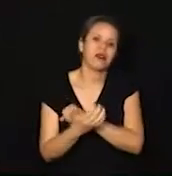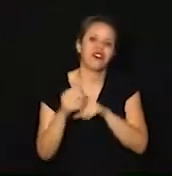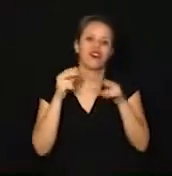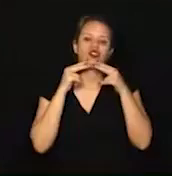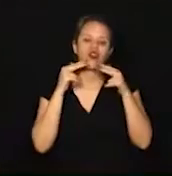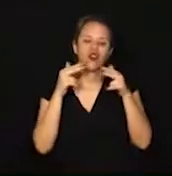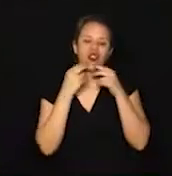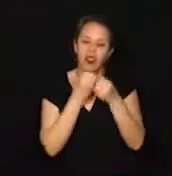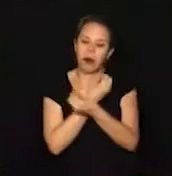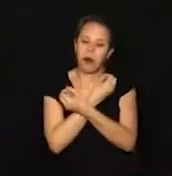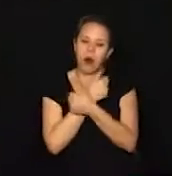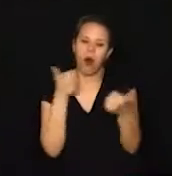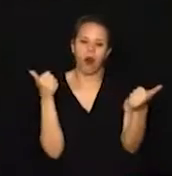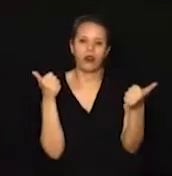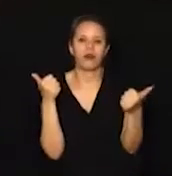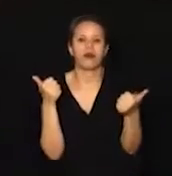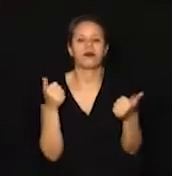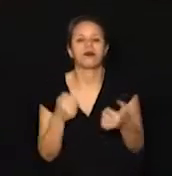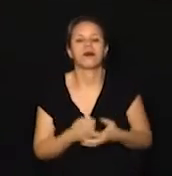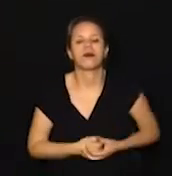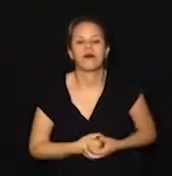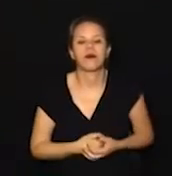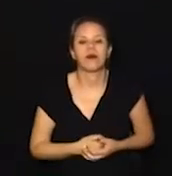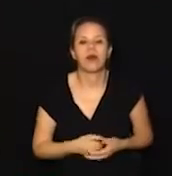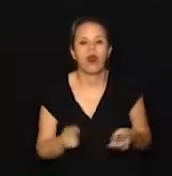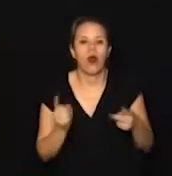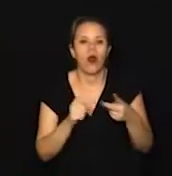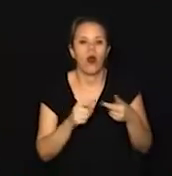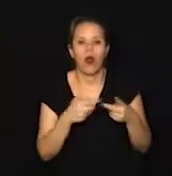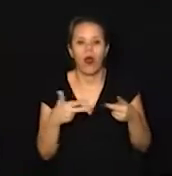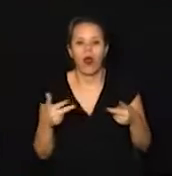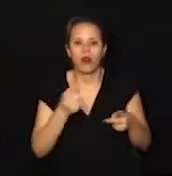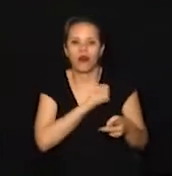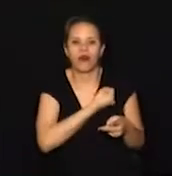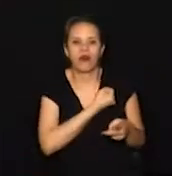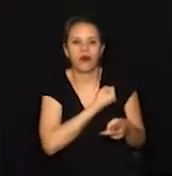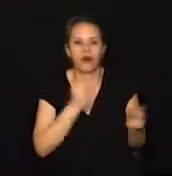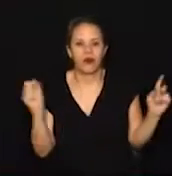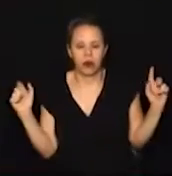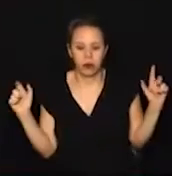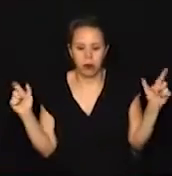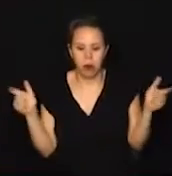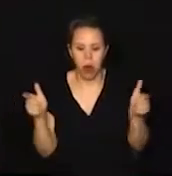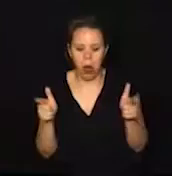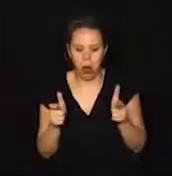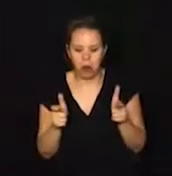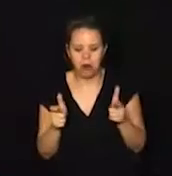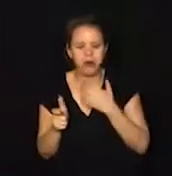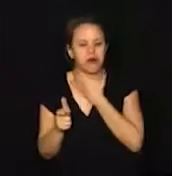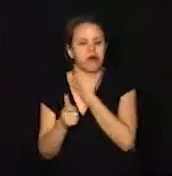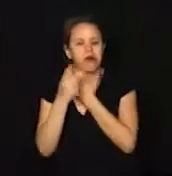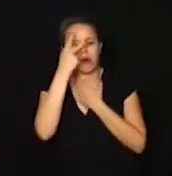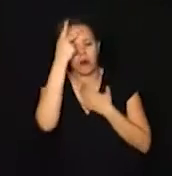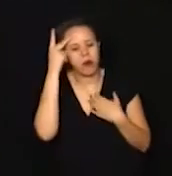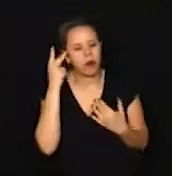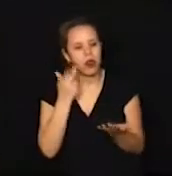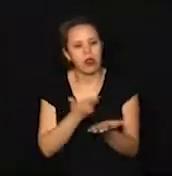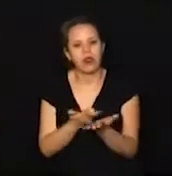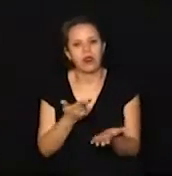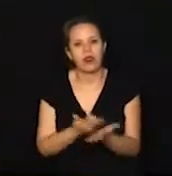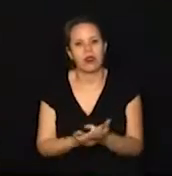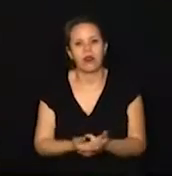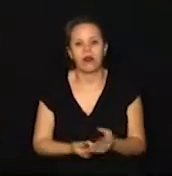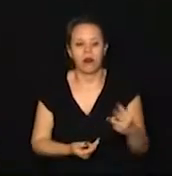muito boa. A outra é esse número reduzido, como nunca foi, de pacientes com mais de 30